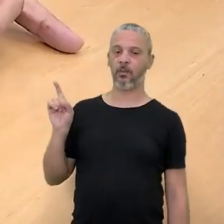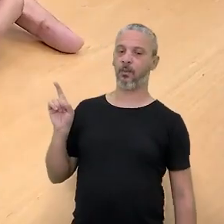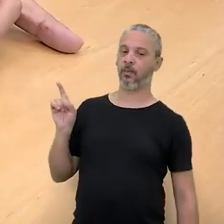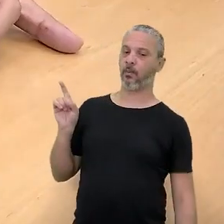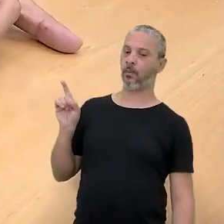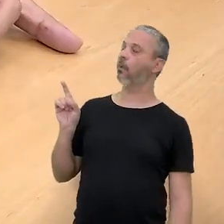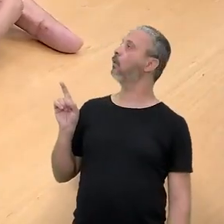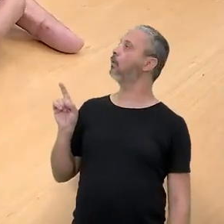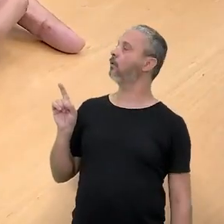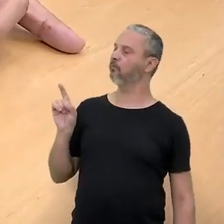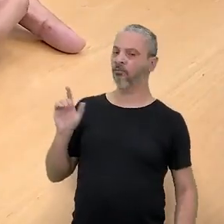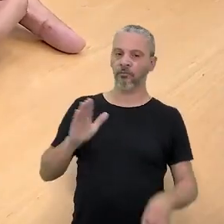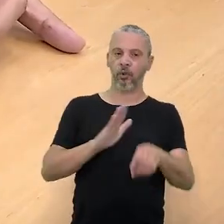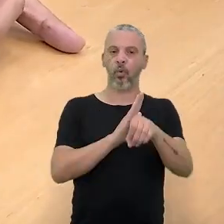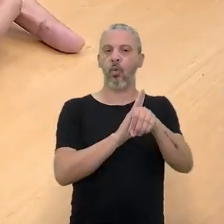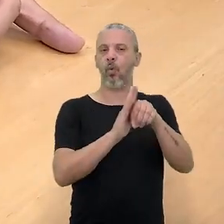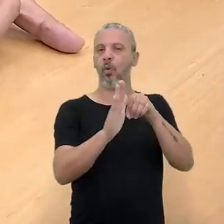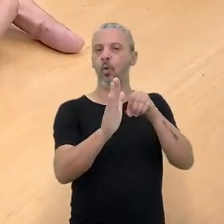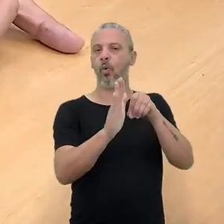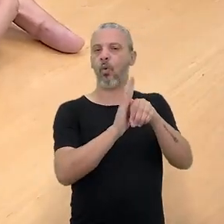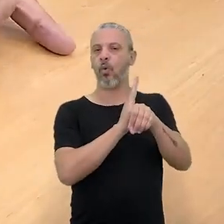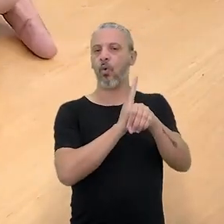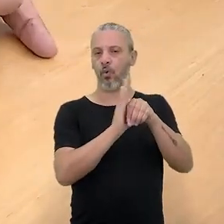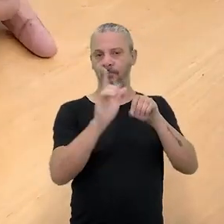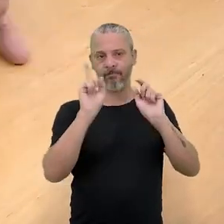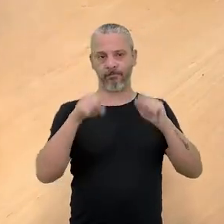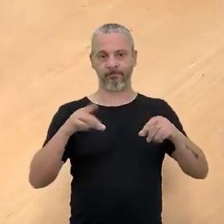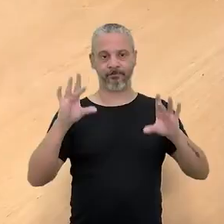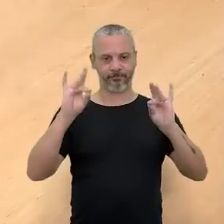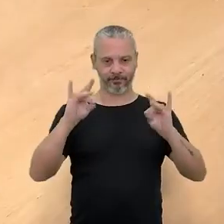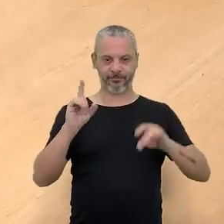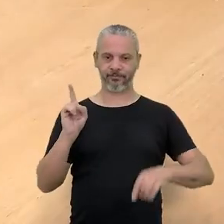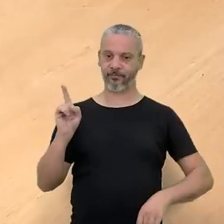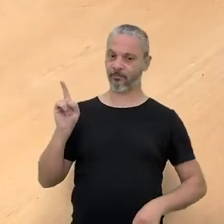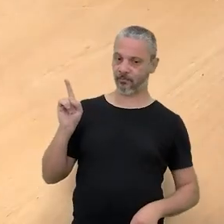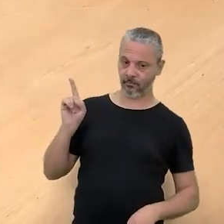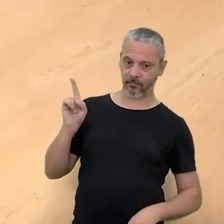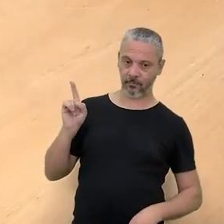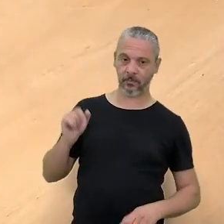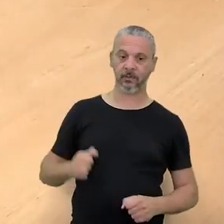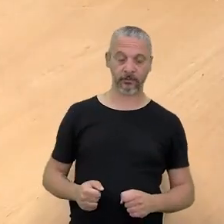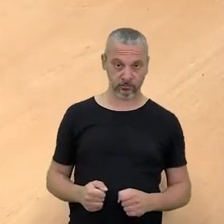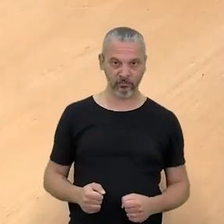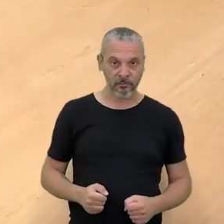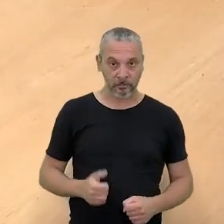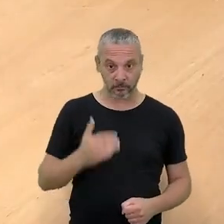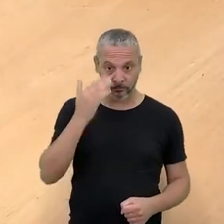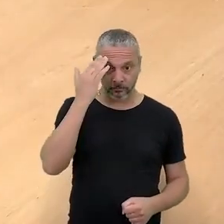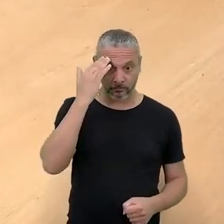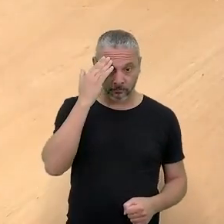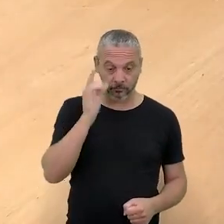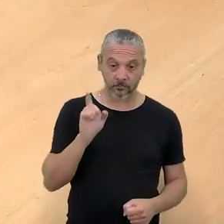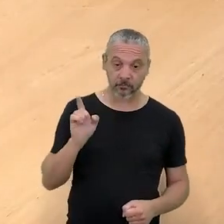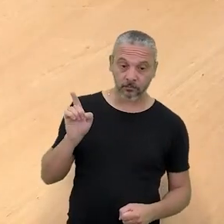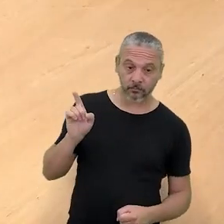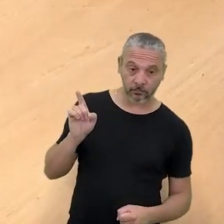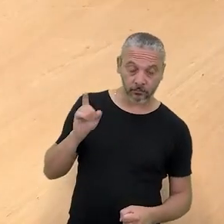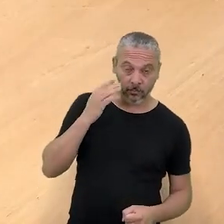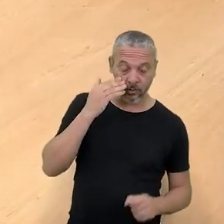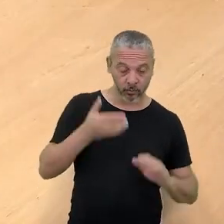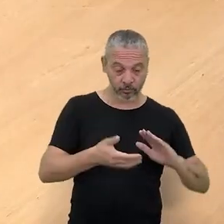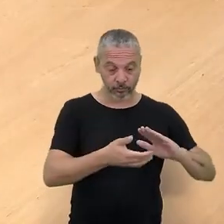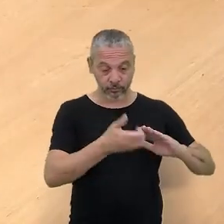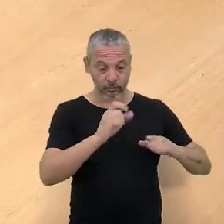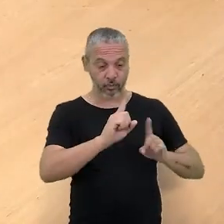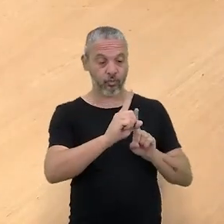o quê? Eu vedei o meu canudo. Então, desse lado aqui não vai ter escape de água. Eu vou